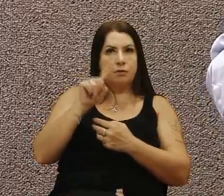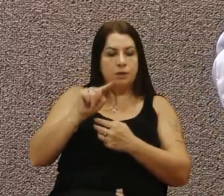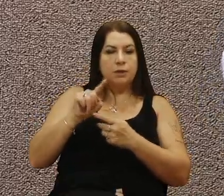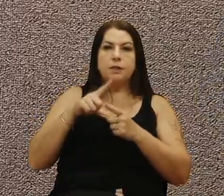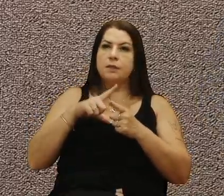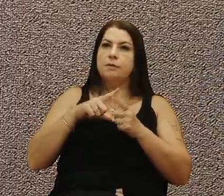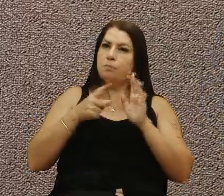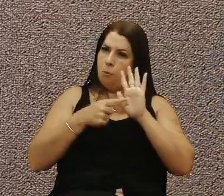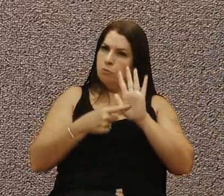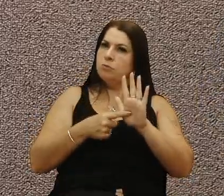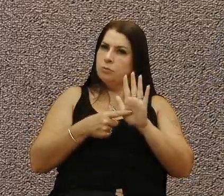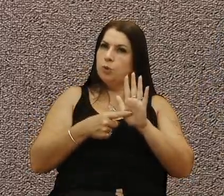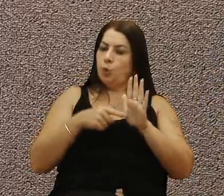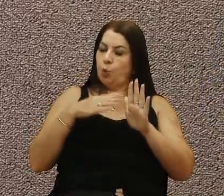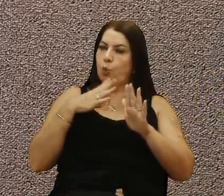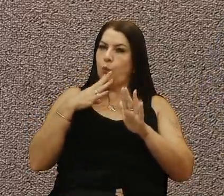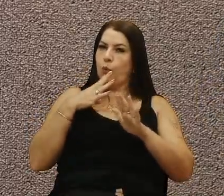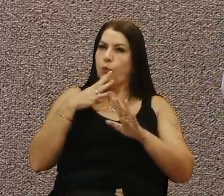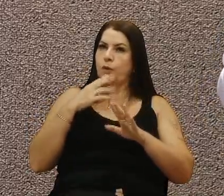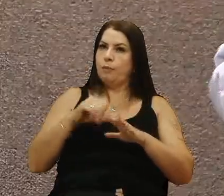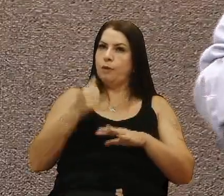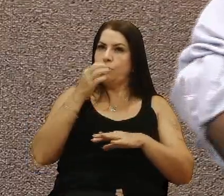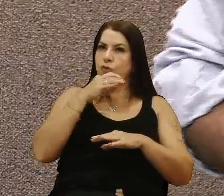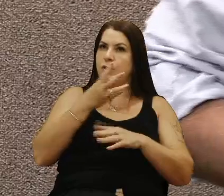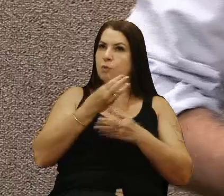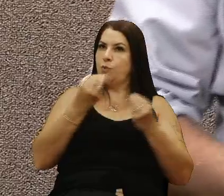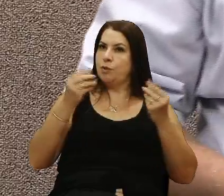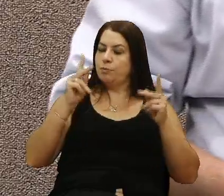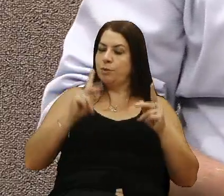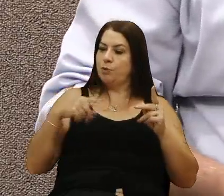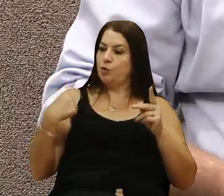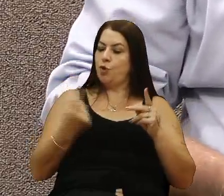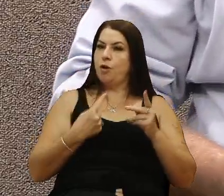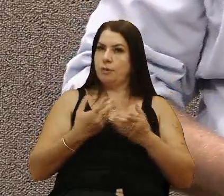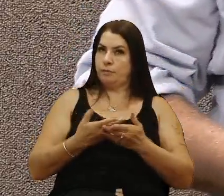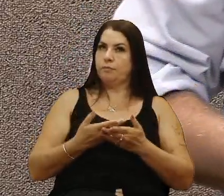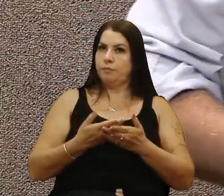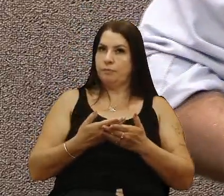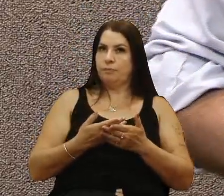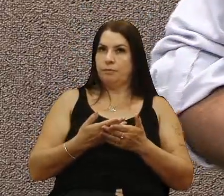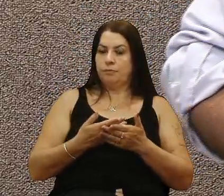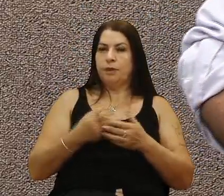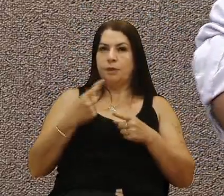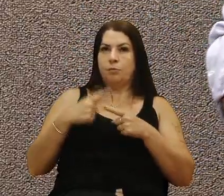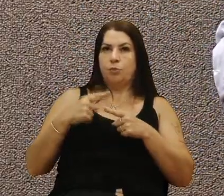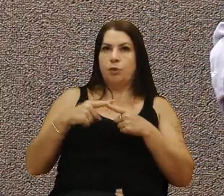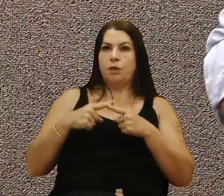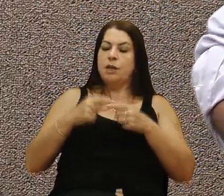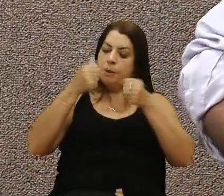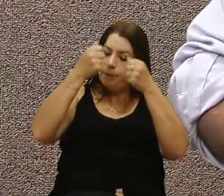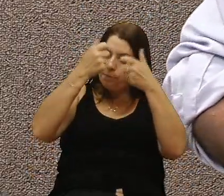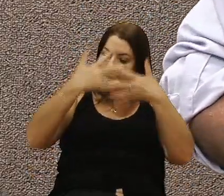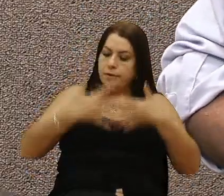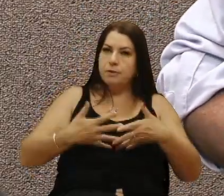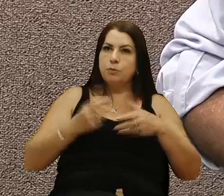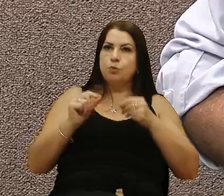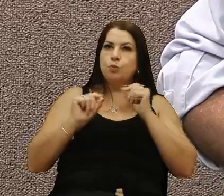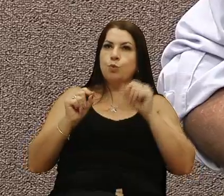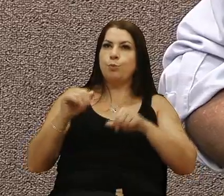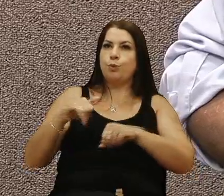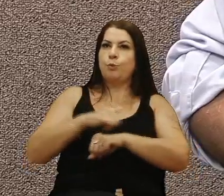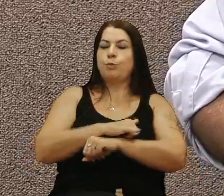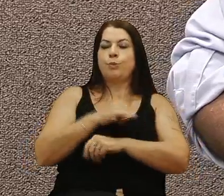deu uma demonstração que conhece melhor Caxias do que muitos de nós. Porque ele deu uma explicação sobre o aeroporto e também